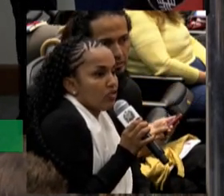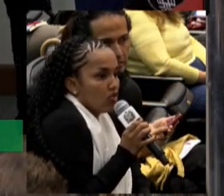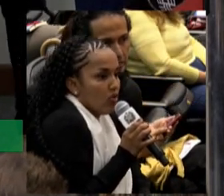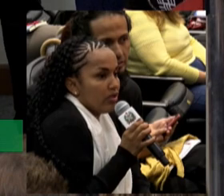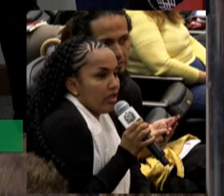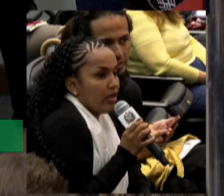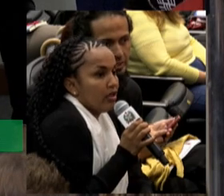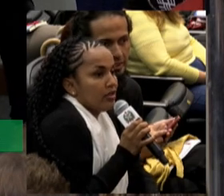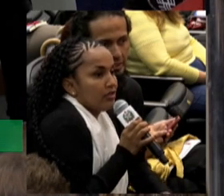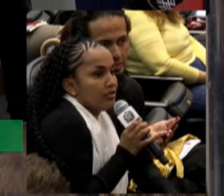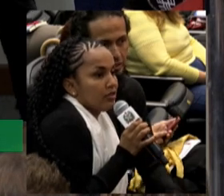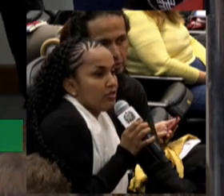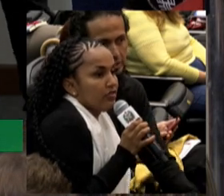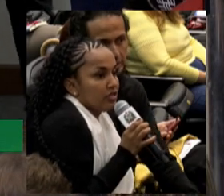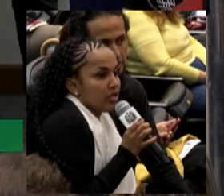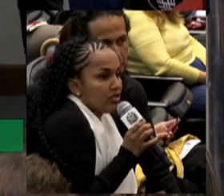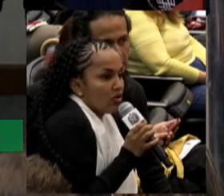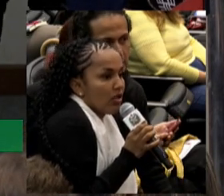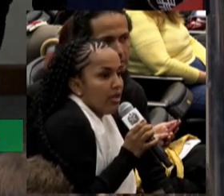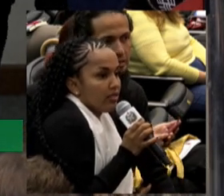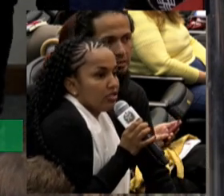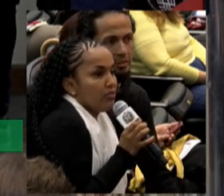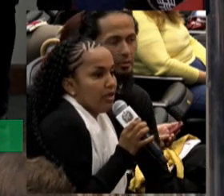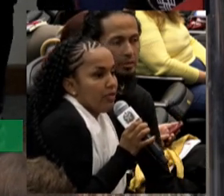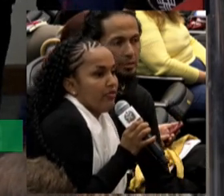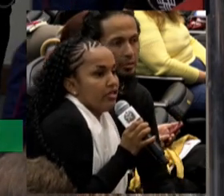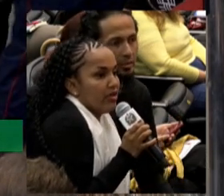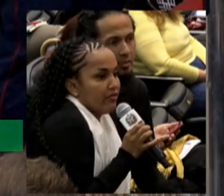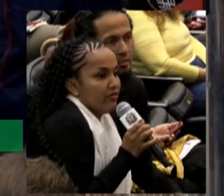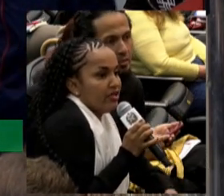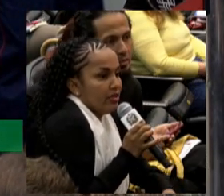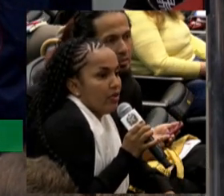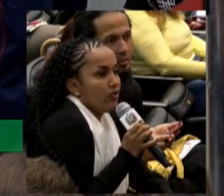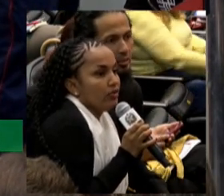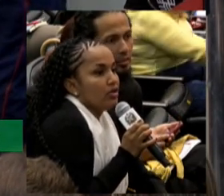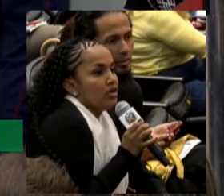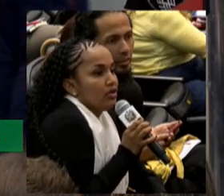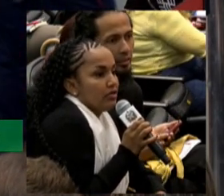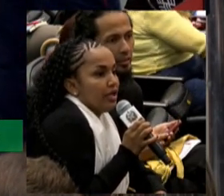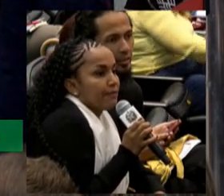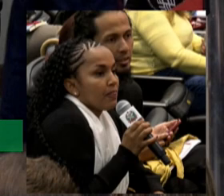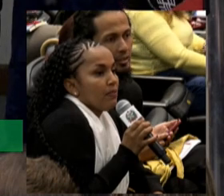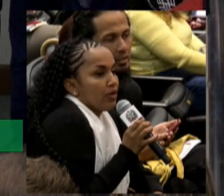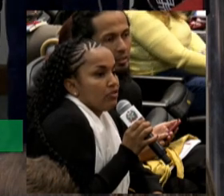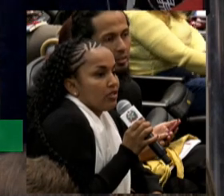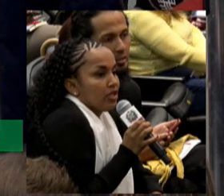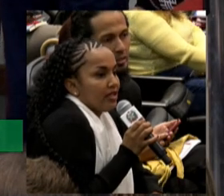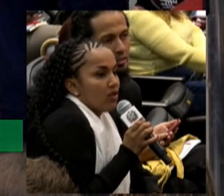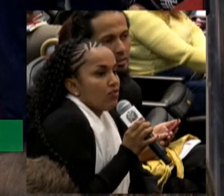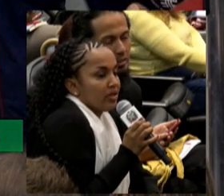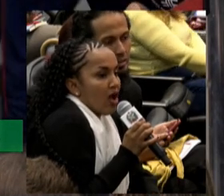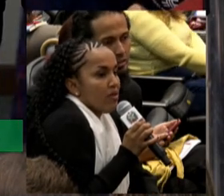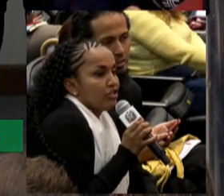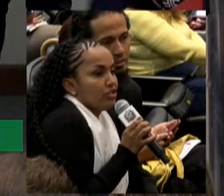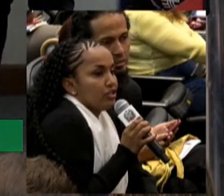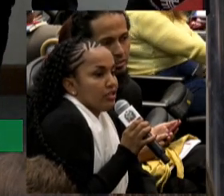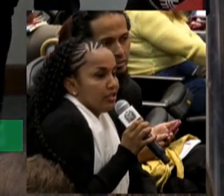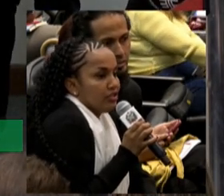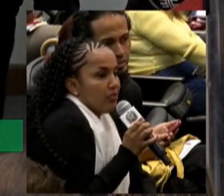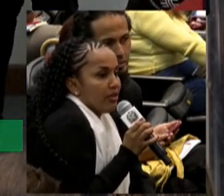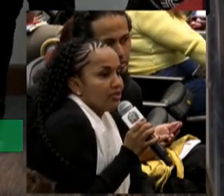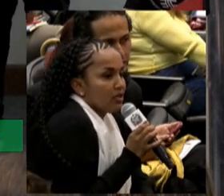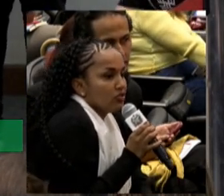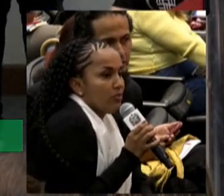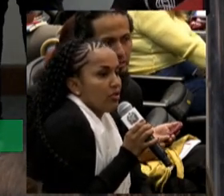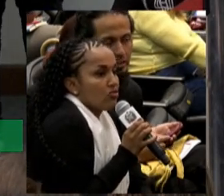a falar sobre, né? Visitar a Escola Beatriz também, para mim vai ser bom, né? Porque eu já trago um trauma